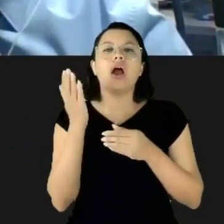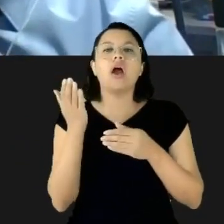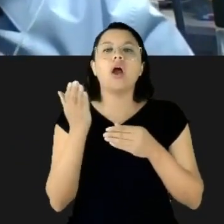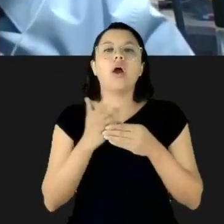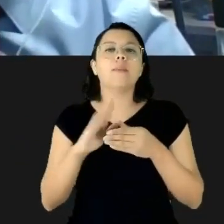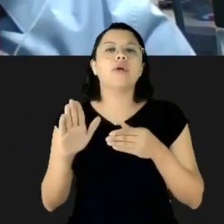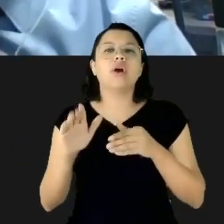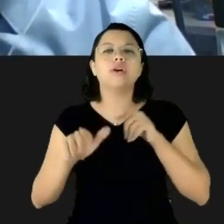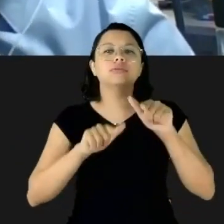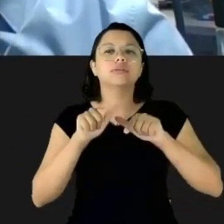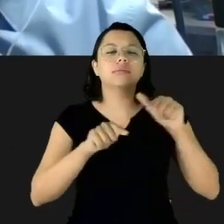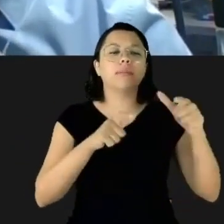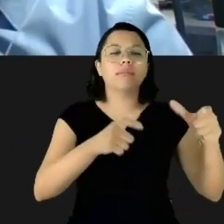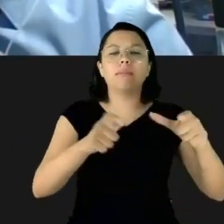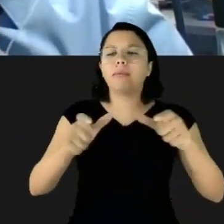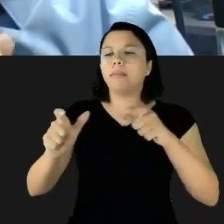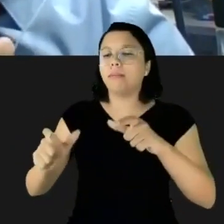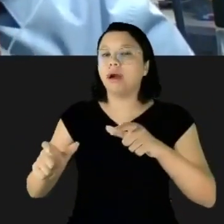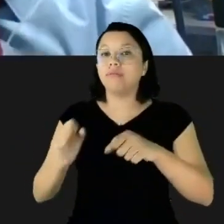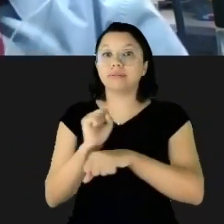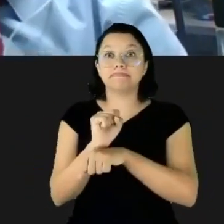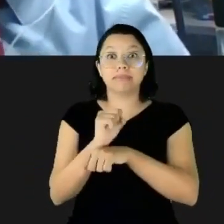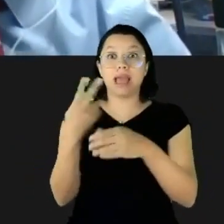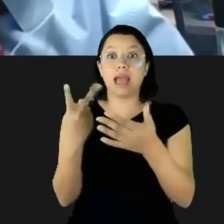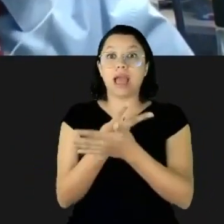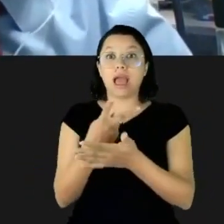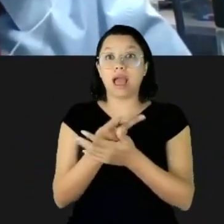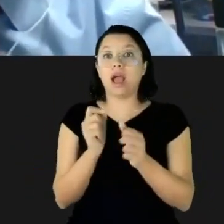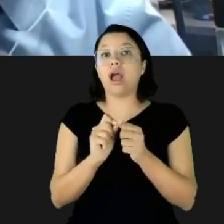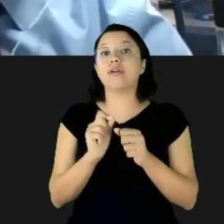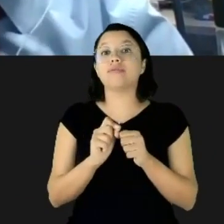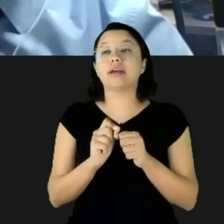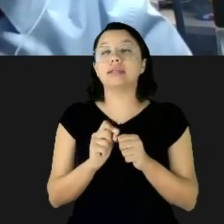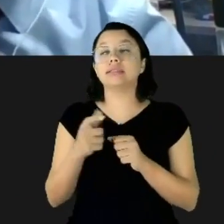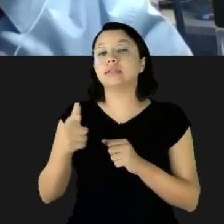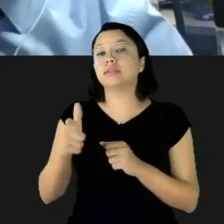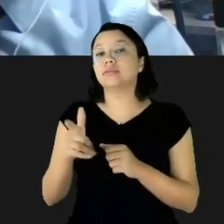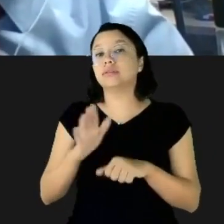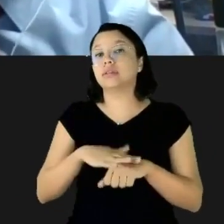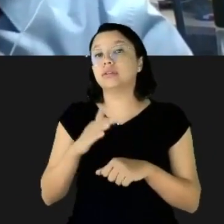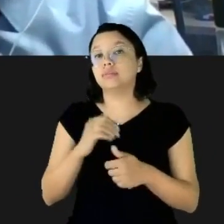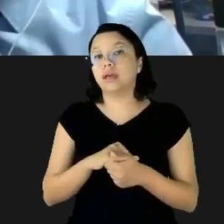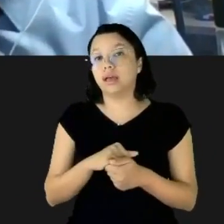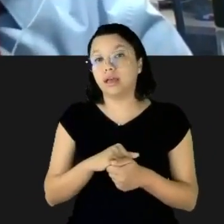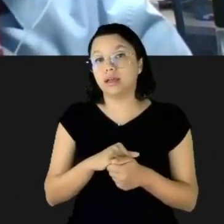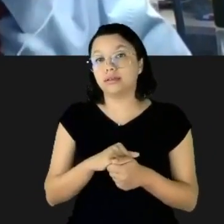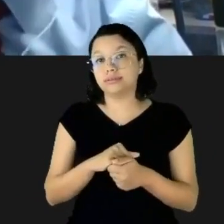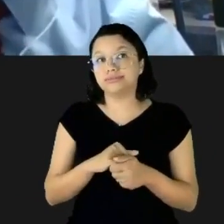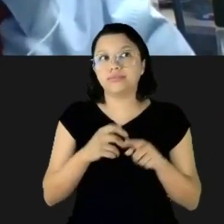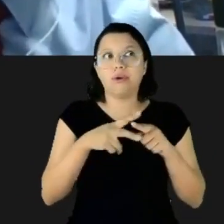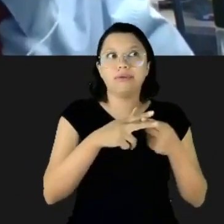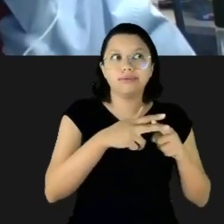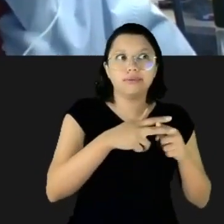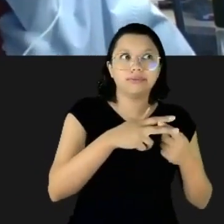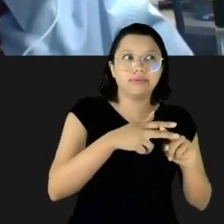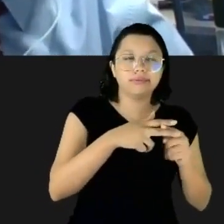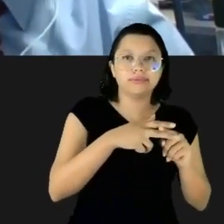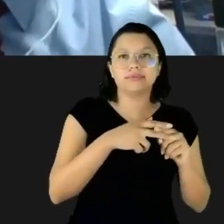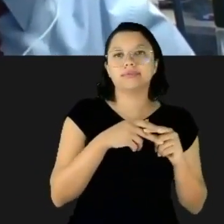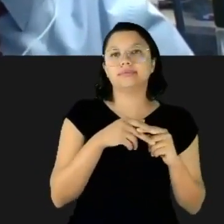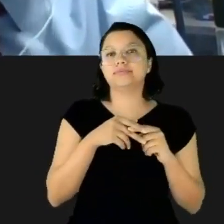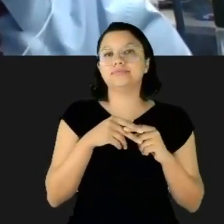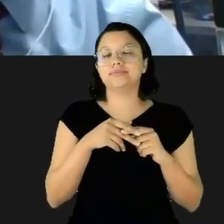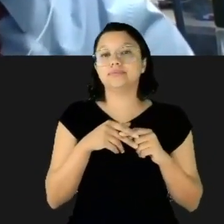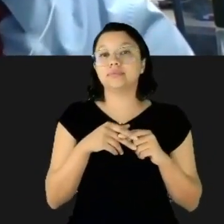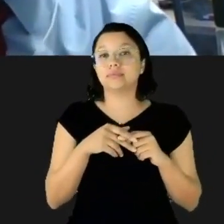você deixa de errar e isso faz com que não haja reiteração de você ter que corrigir e